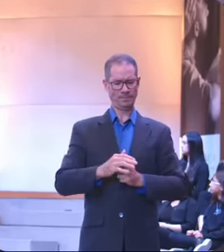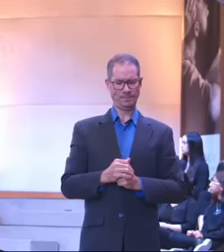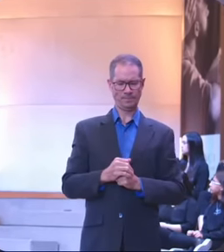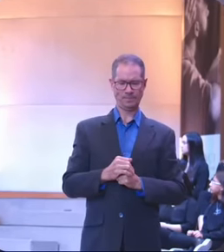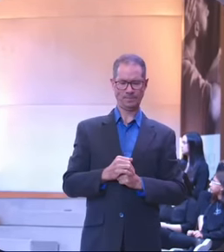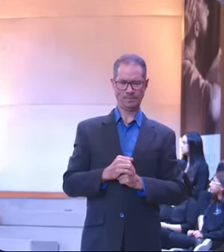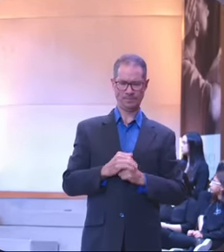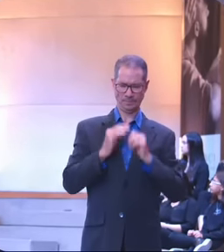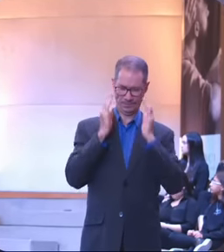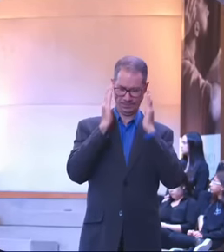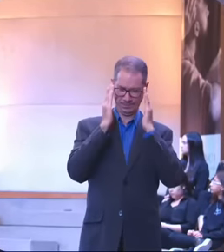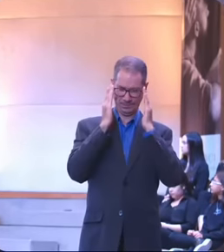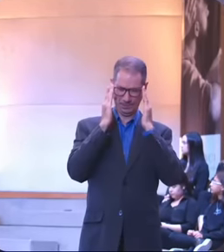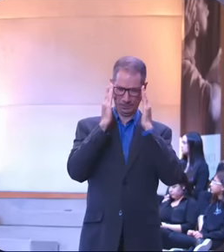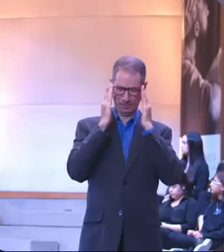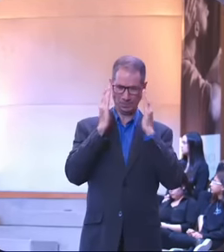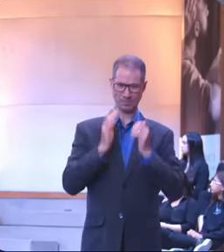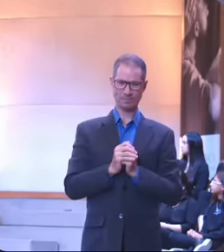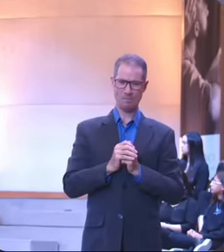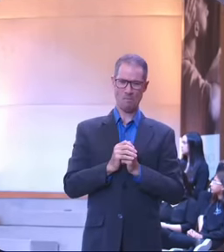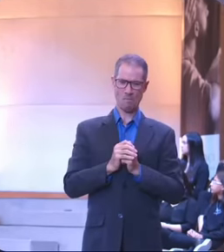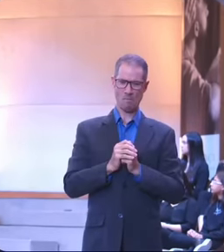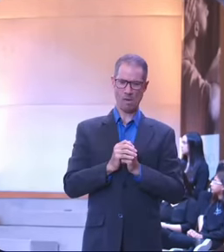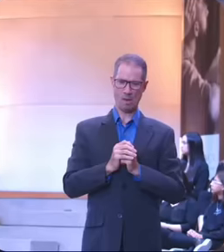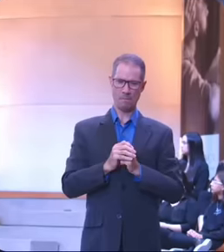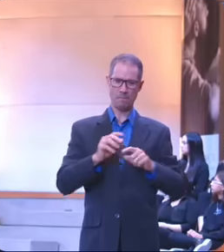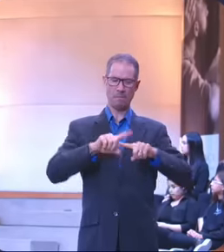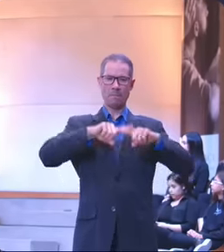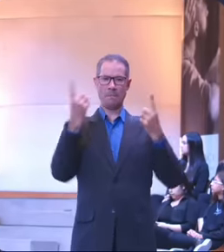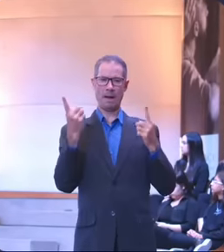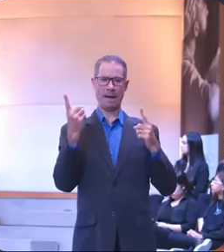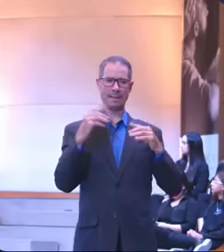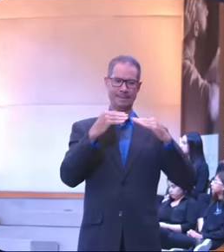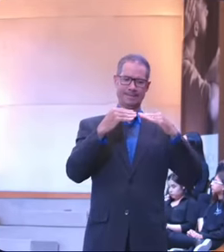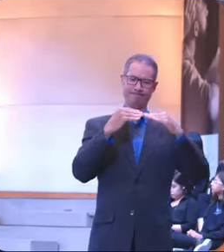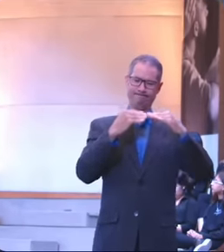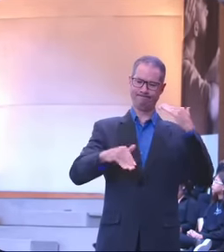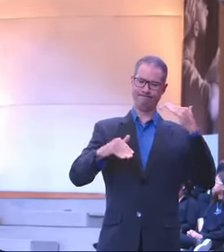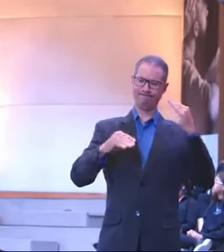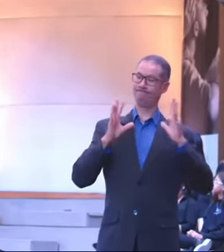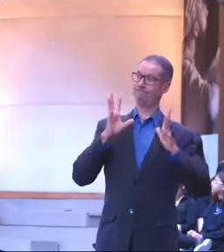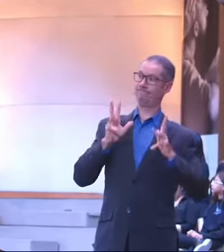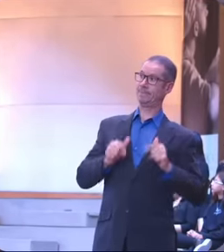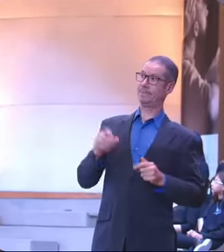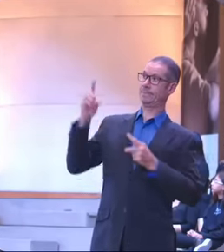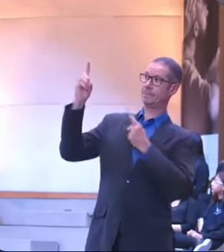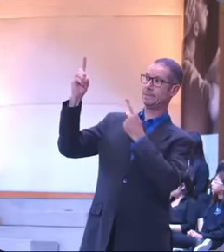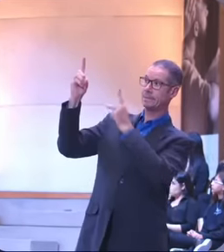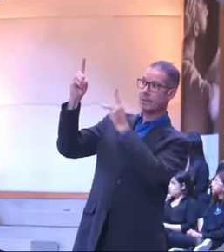que não se coadunam com a santidade de Deus, mas cheias de